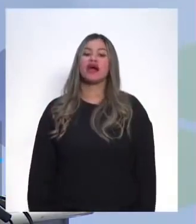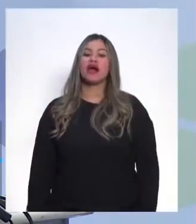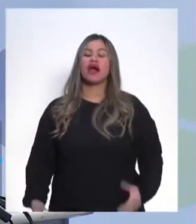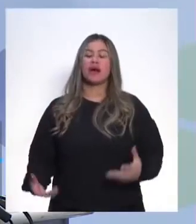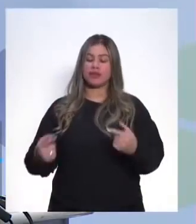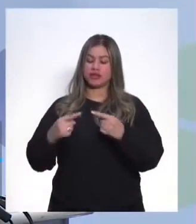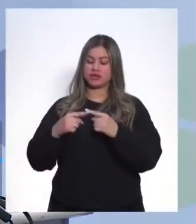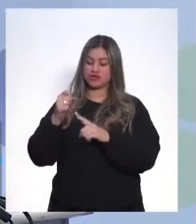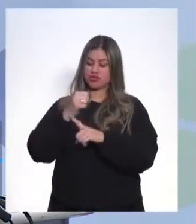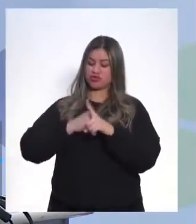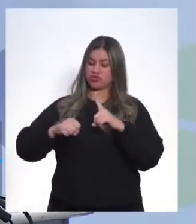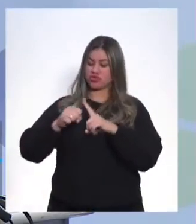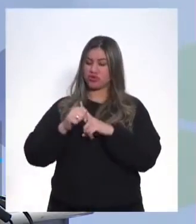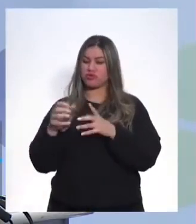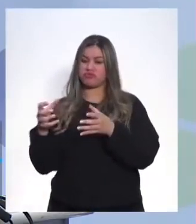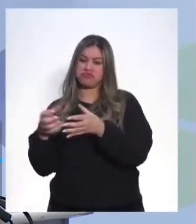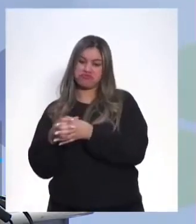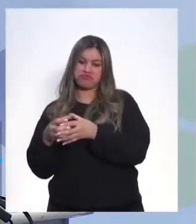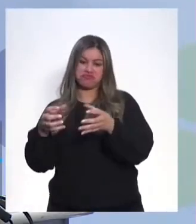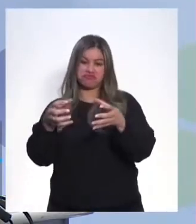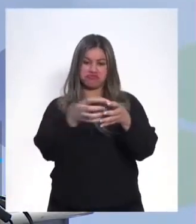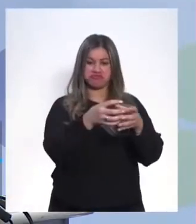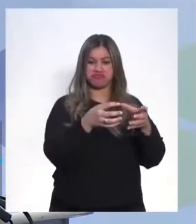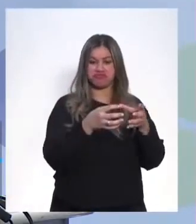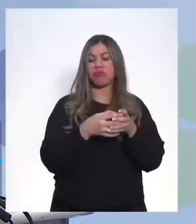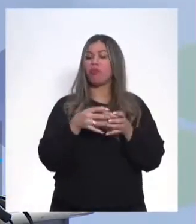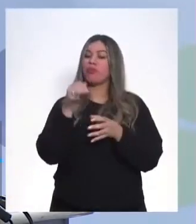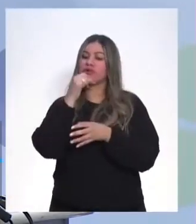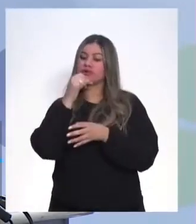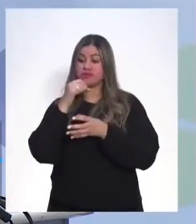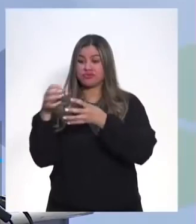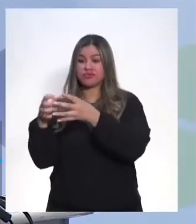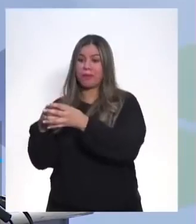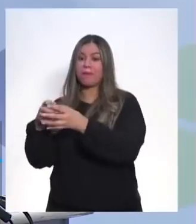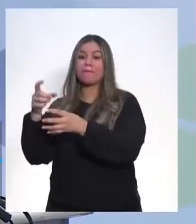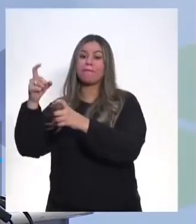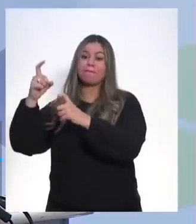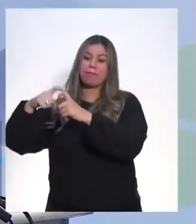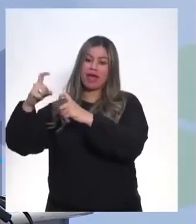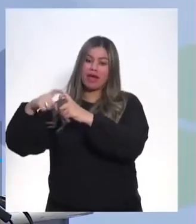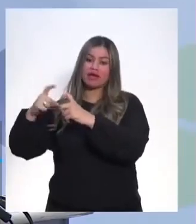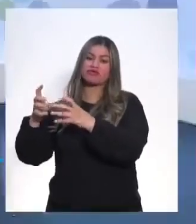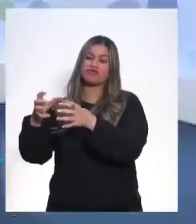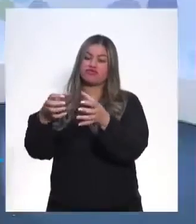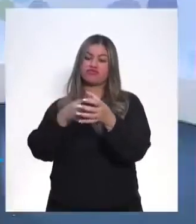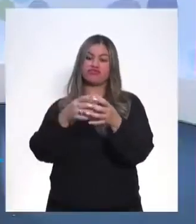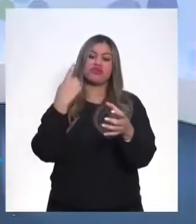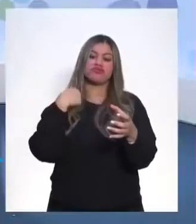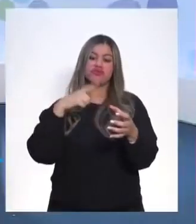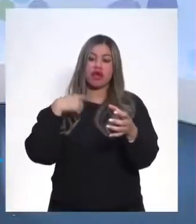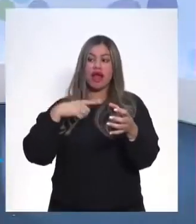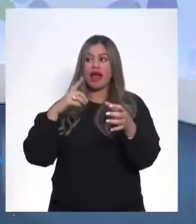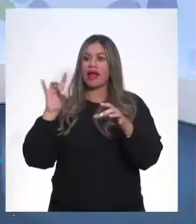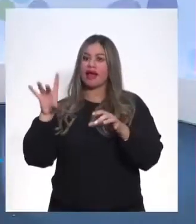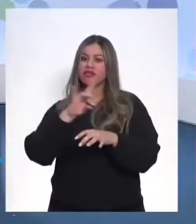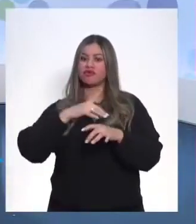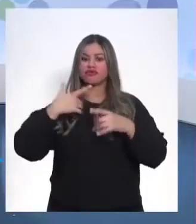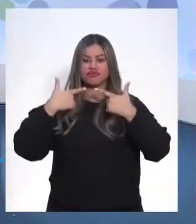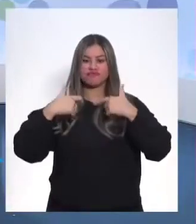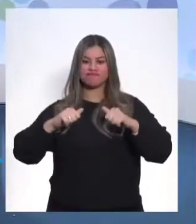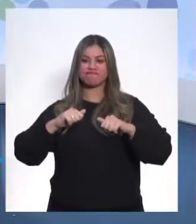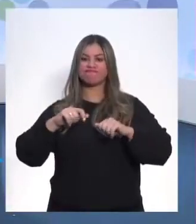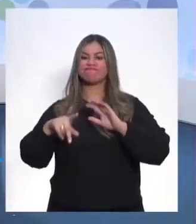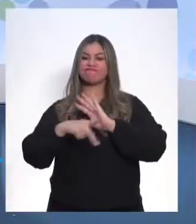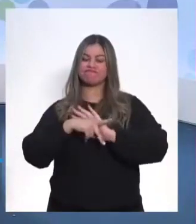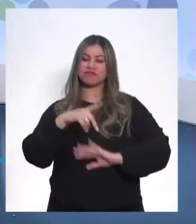falante. Exemplo, grupo de médicos, grupo de advogados que tem o seu linguajar próprio. A histórica, né? Que aí é uma mudança